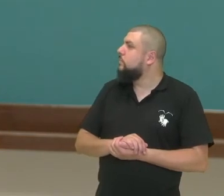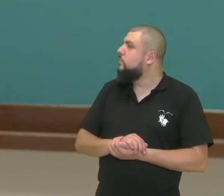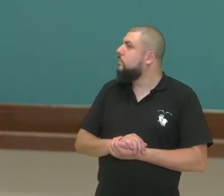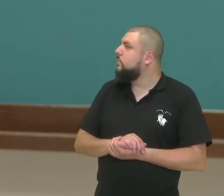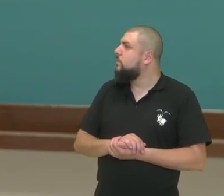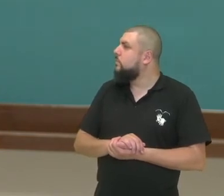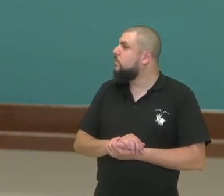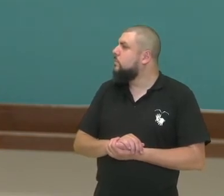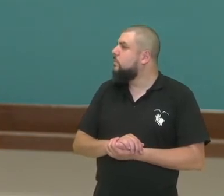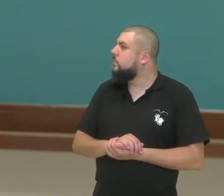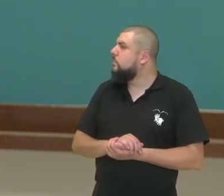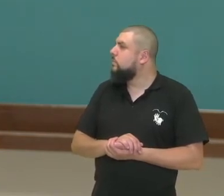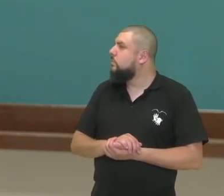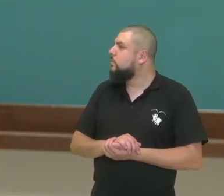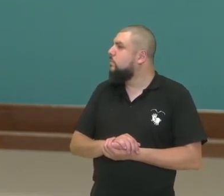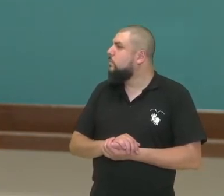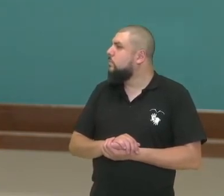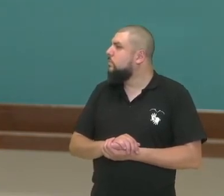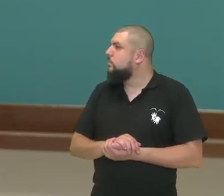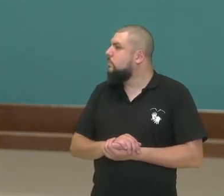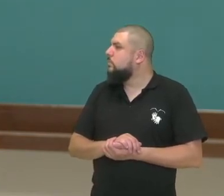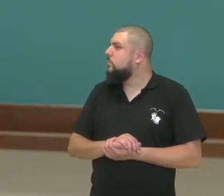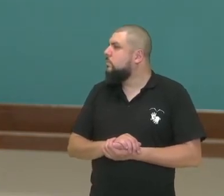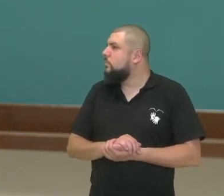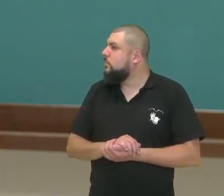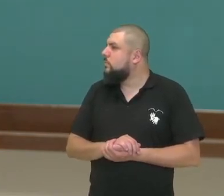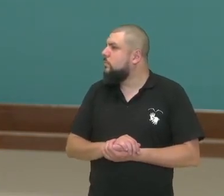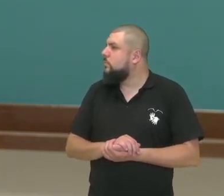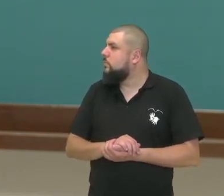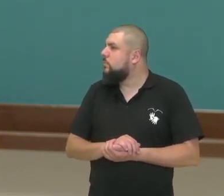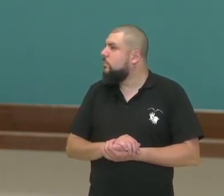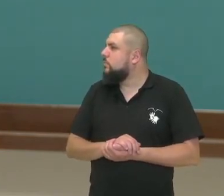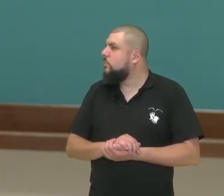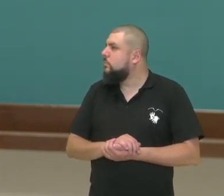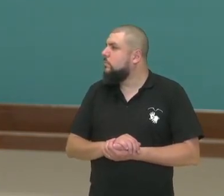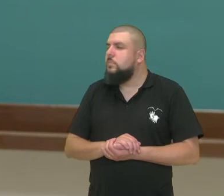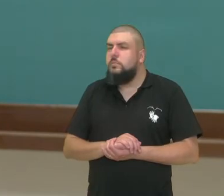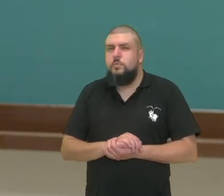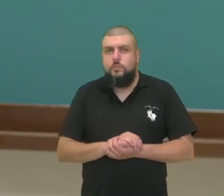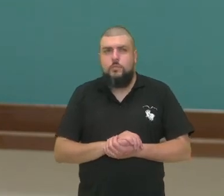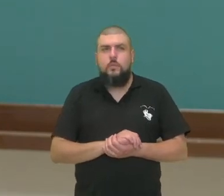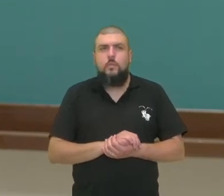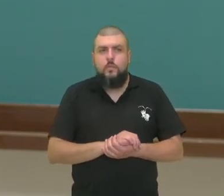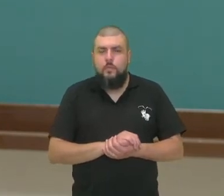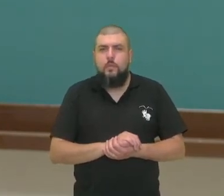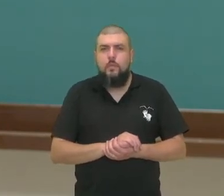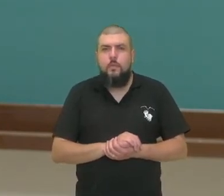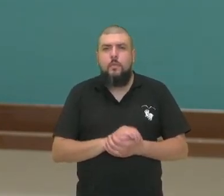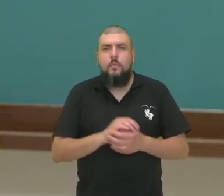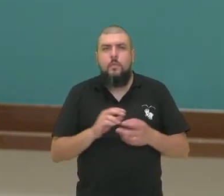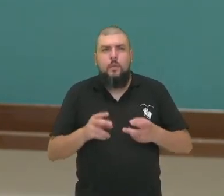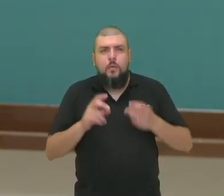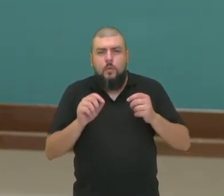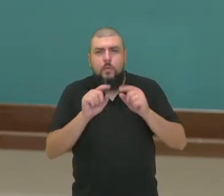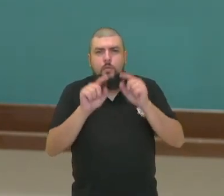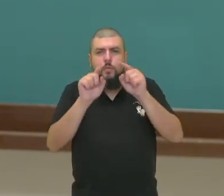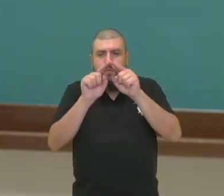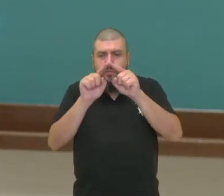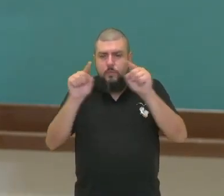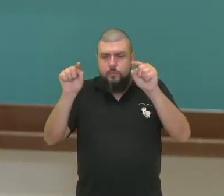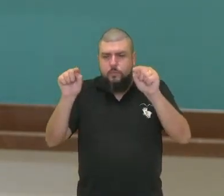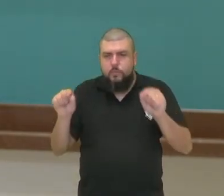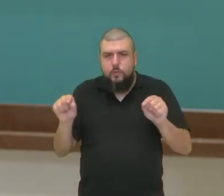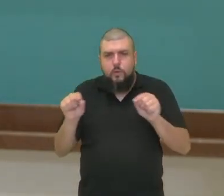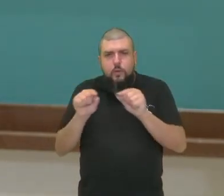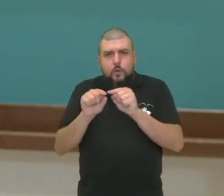e nesse quadro branco a gente vê John Locke, George Berkeley e David Hume, estes